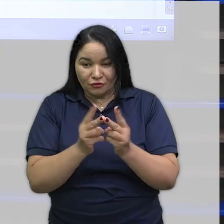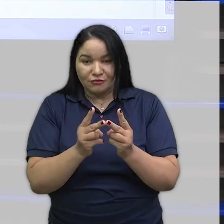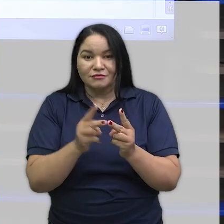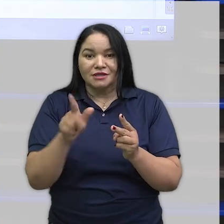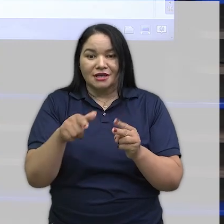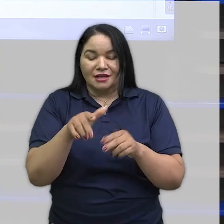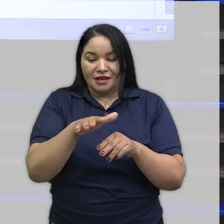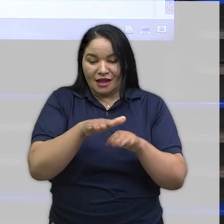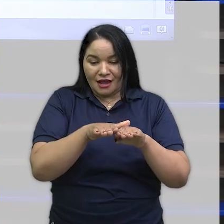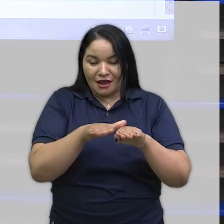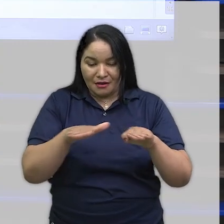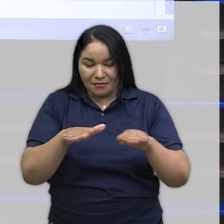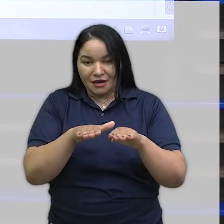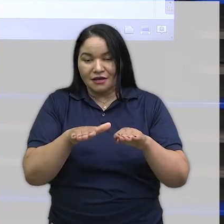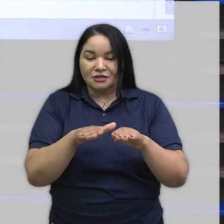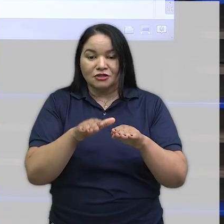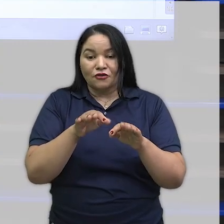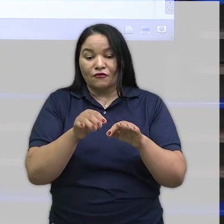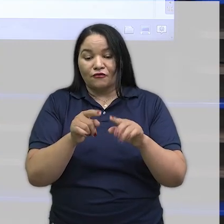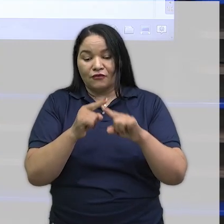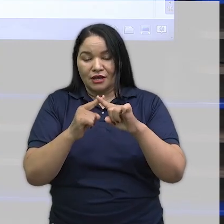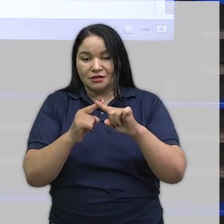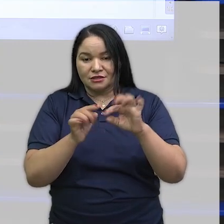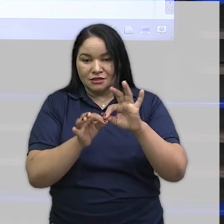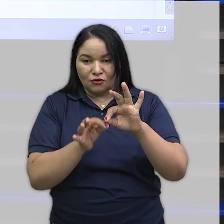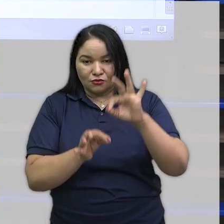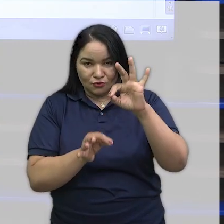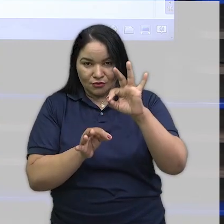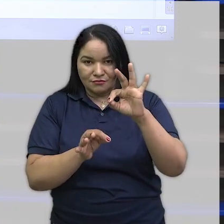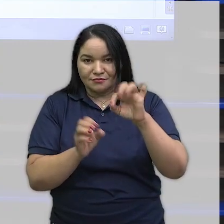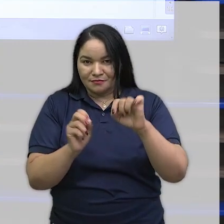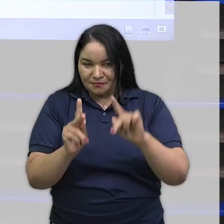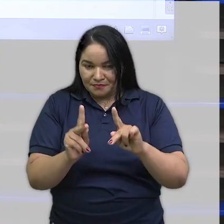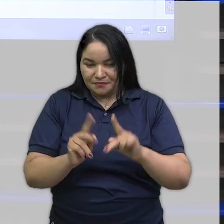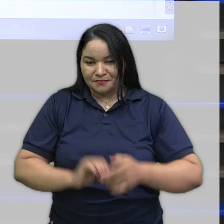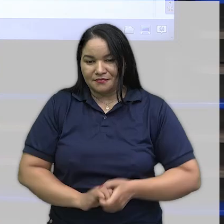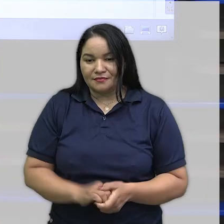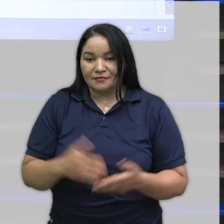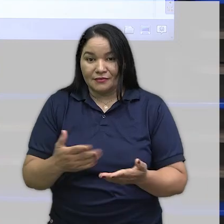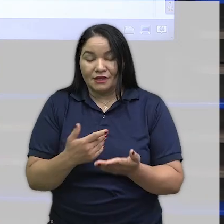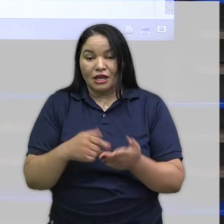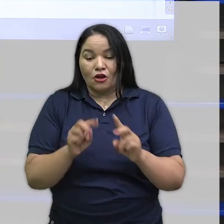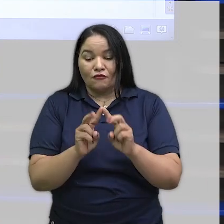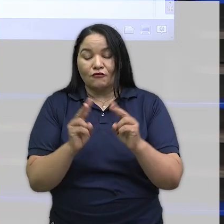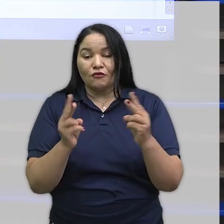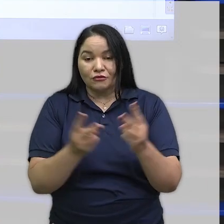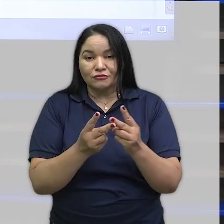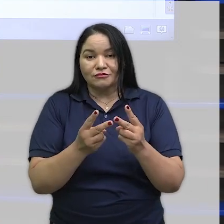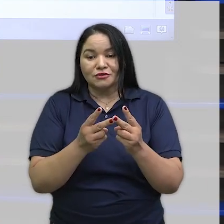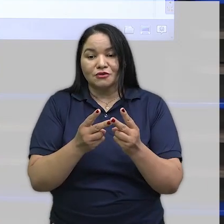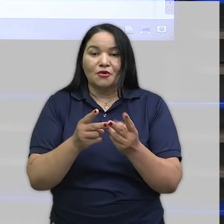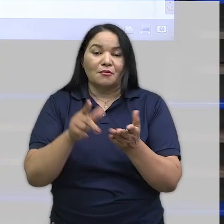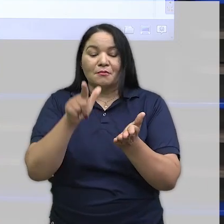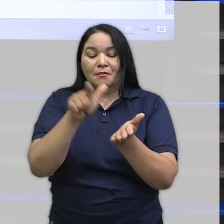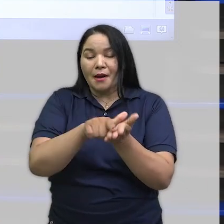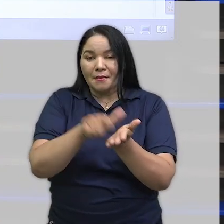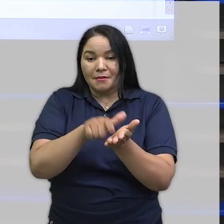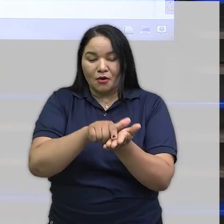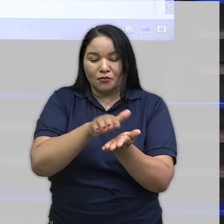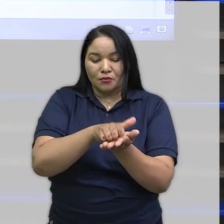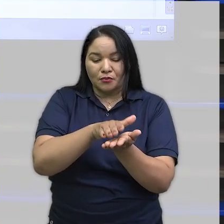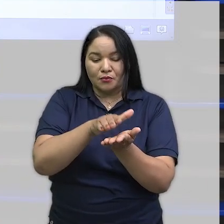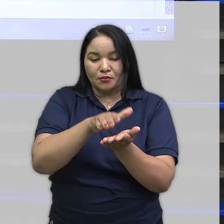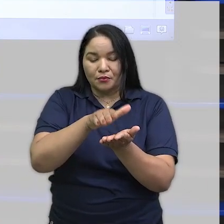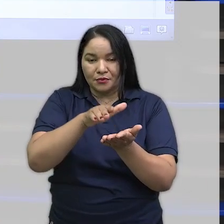base vezes a altura. Tá certo? E aí, qual é o volume da resma? Se a resma é formada por